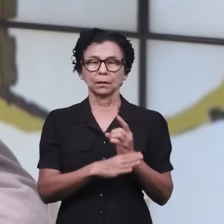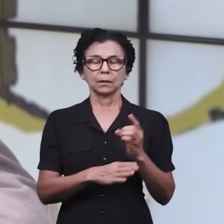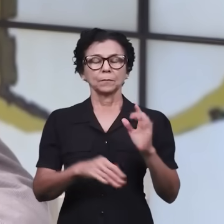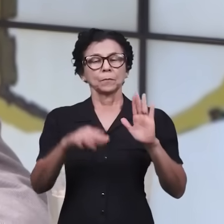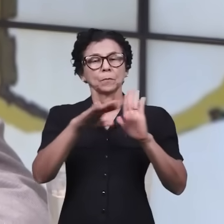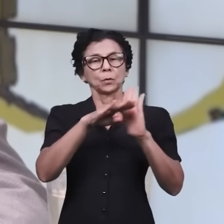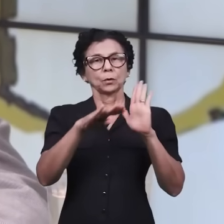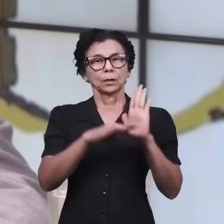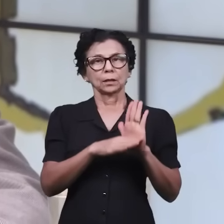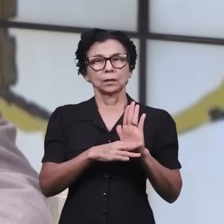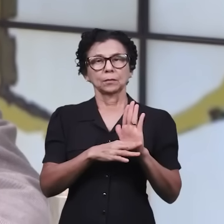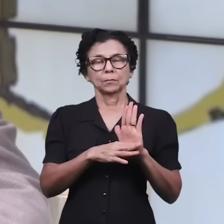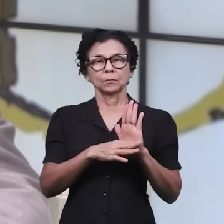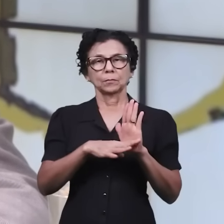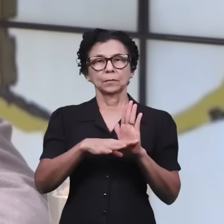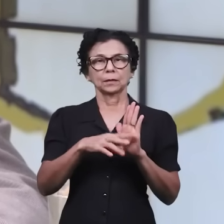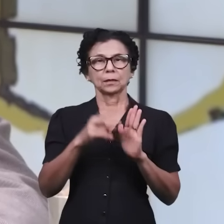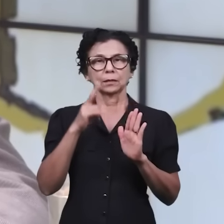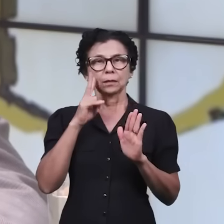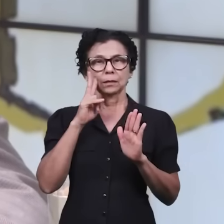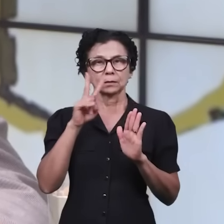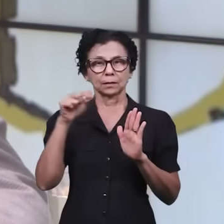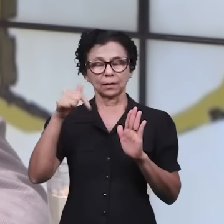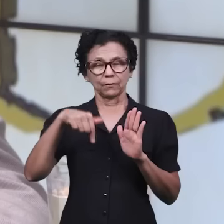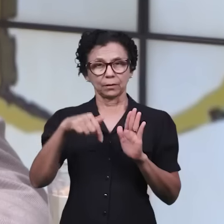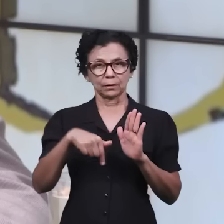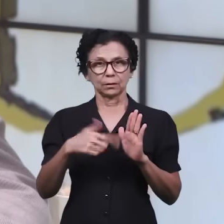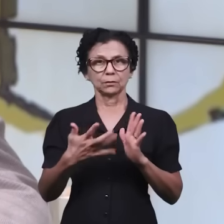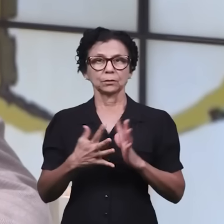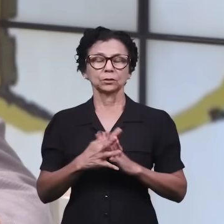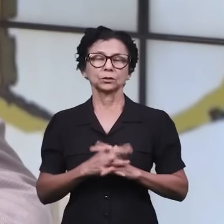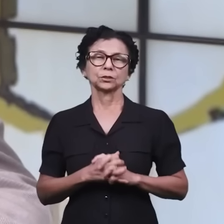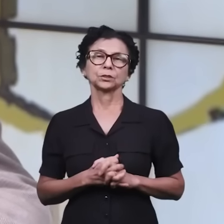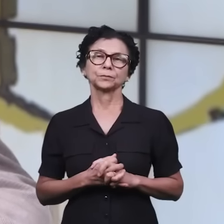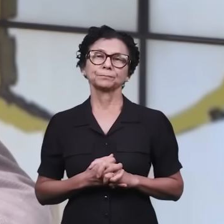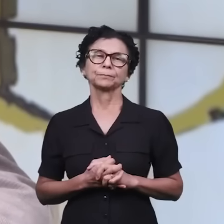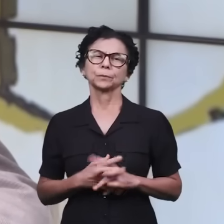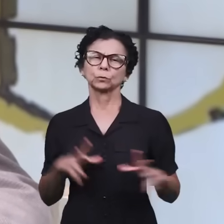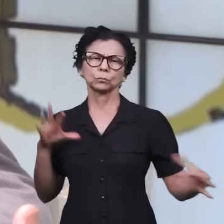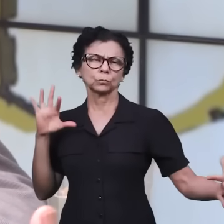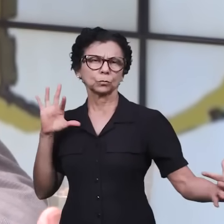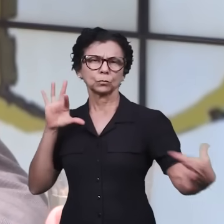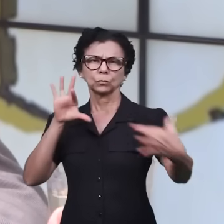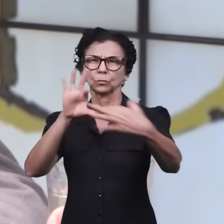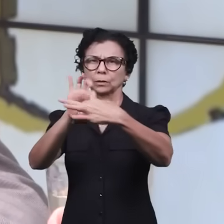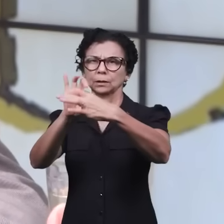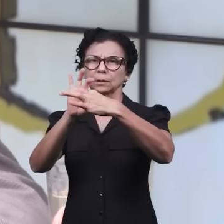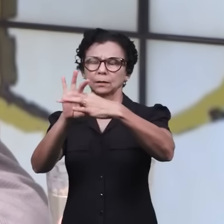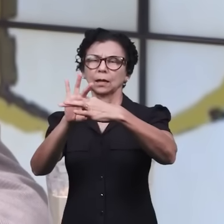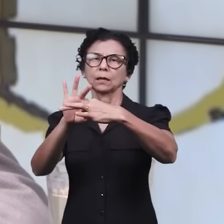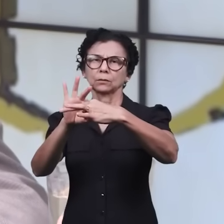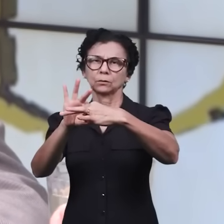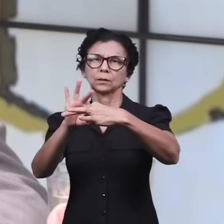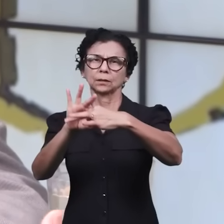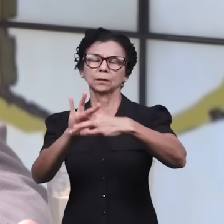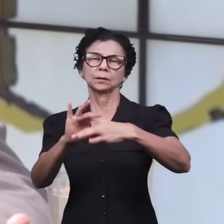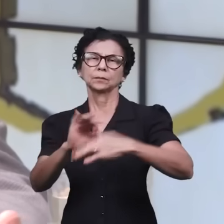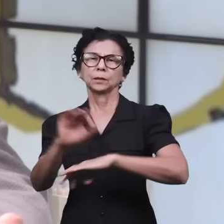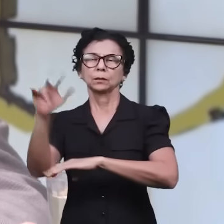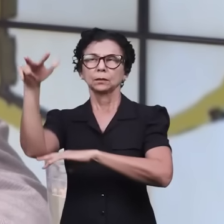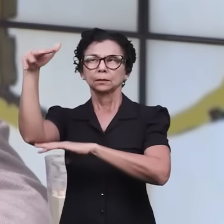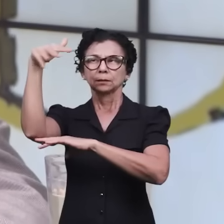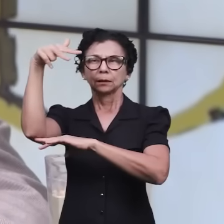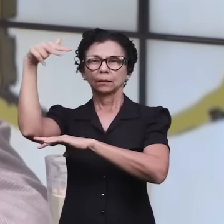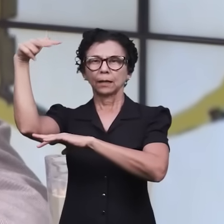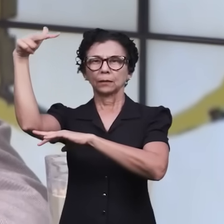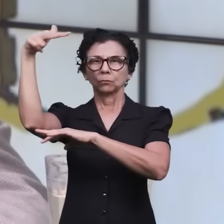que está acontecendo hoje aqui. Então, eles acompanham tudo via satélite, eles estão absolutamente conectados a nós via satélite, né?